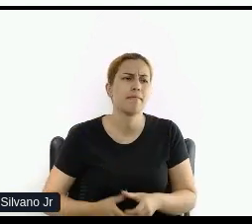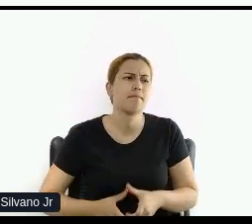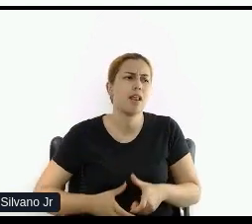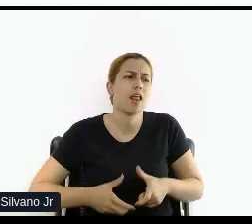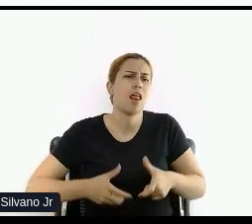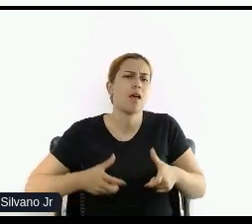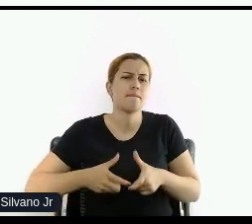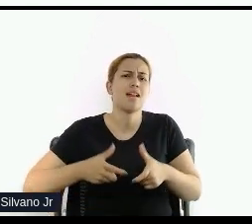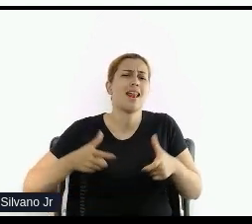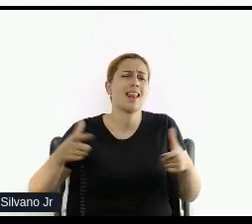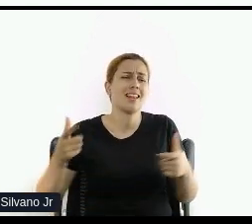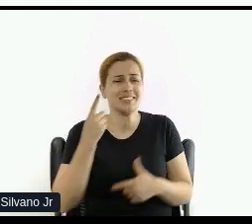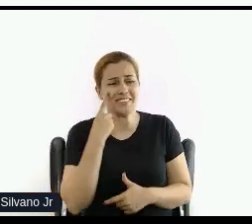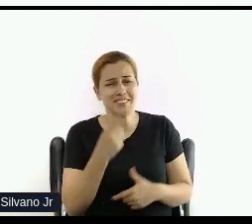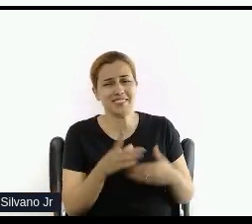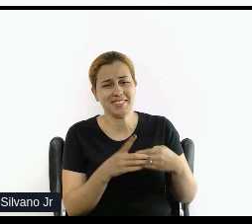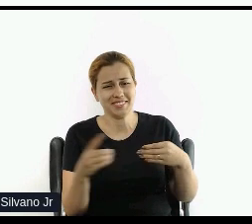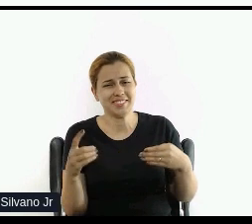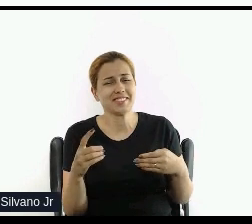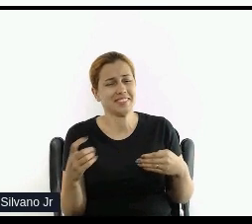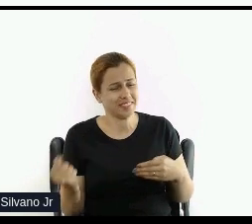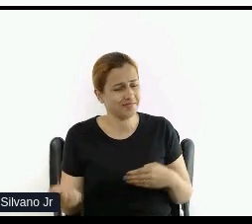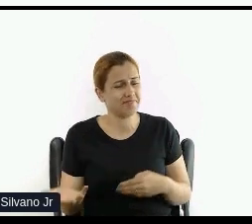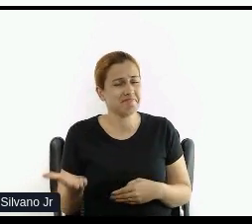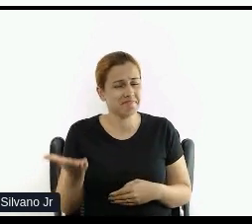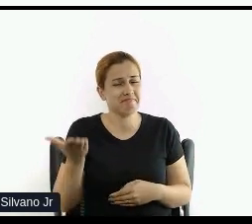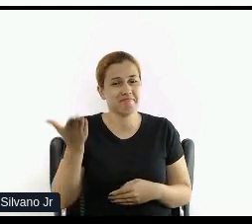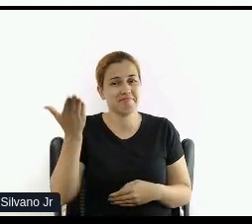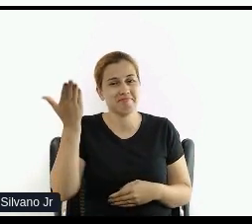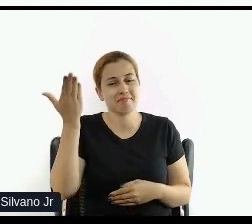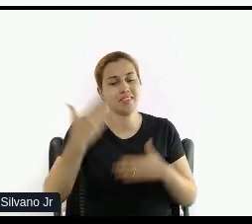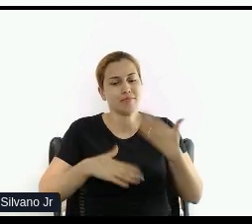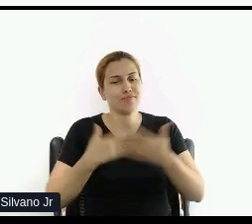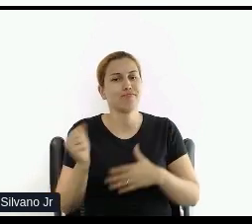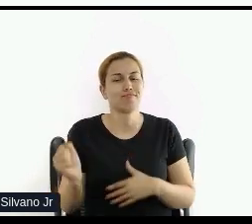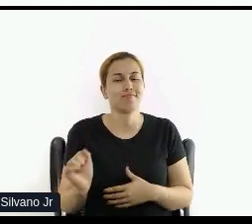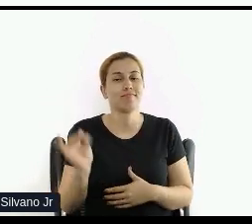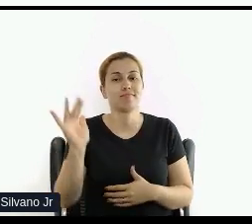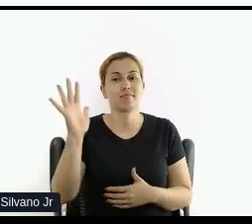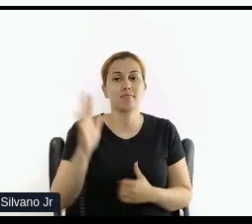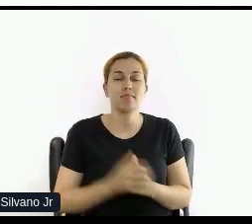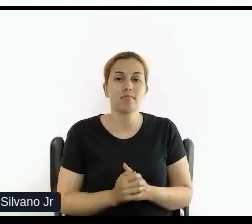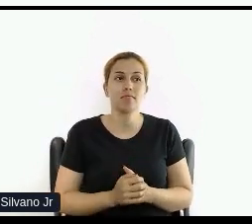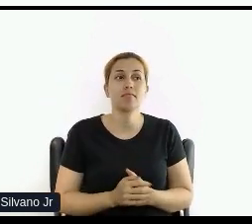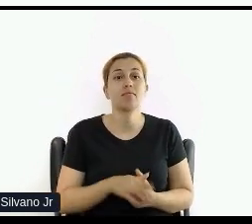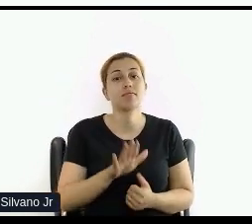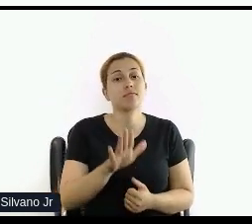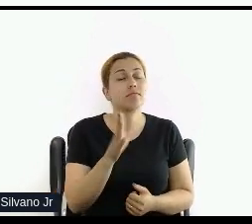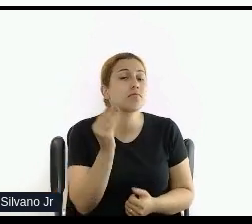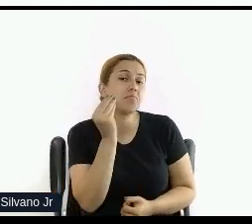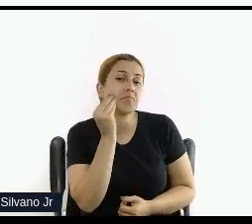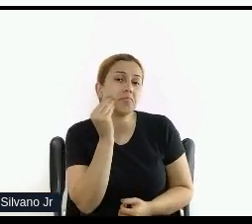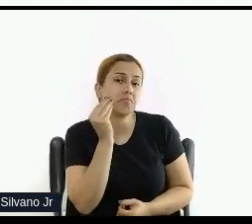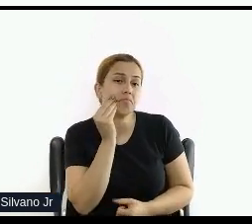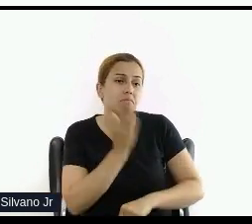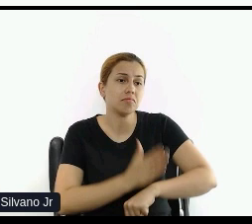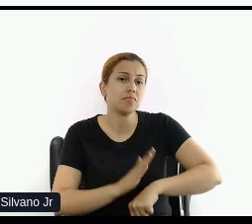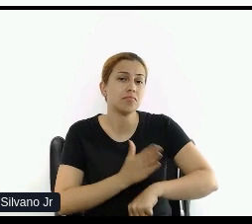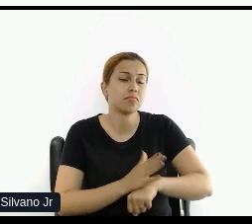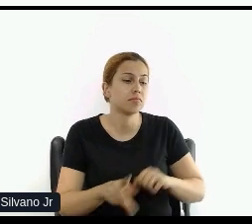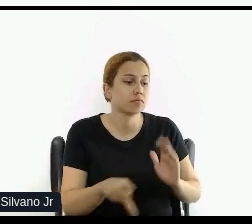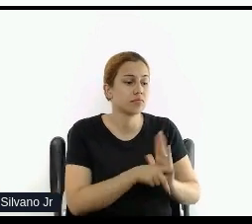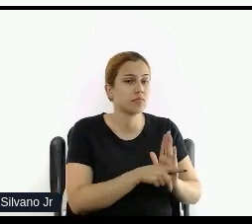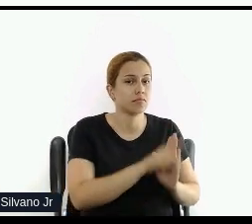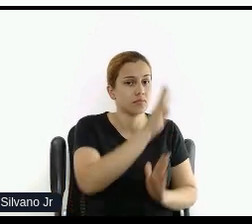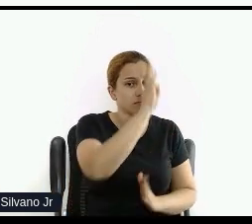está alto, então começa a ficar um pouco mais caro. Mas se você quer testar ali a ferramenta, a parte gratuita que ele